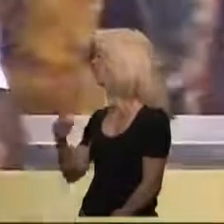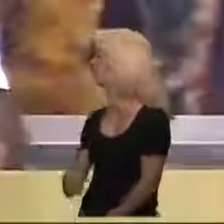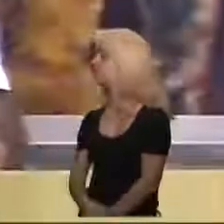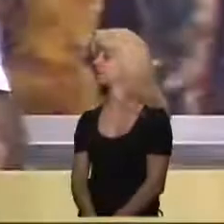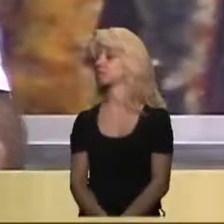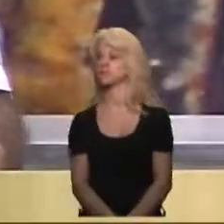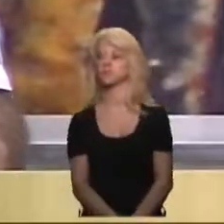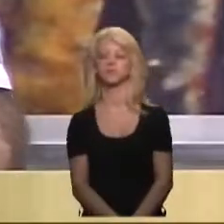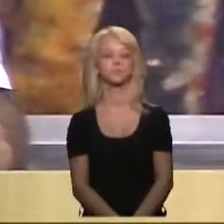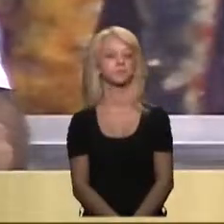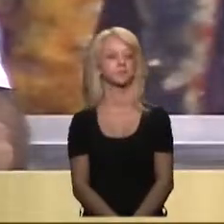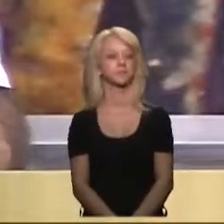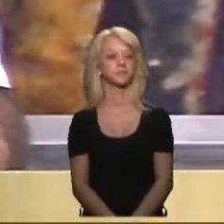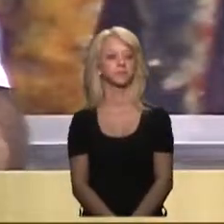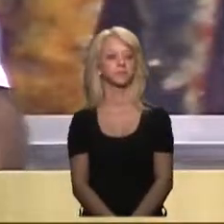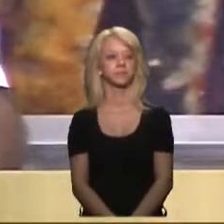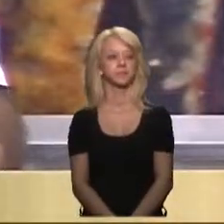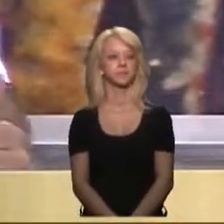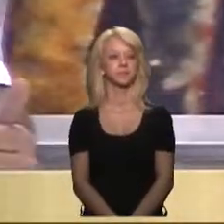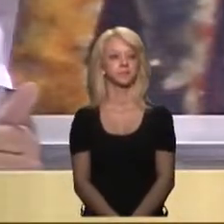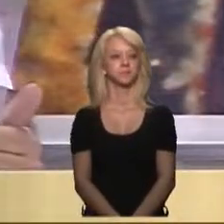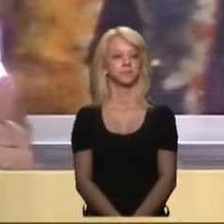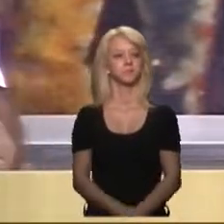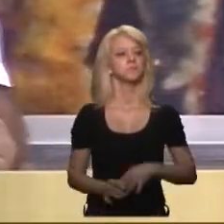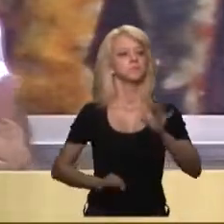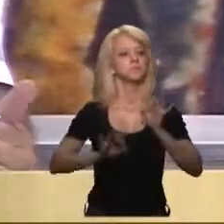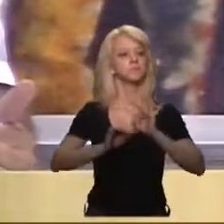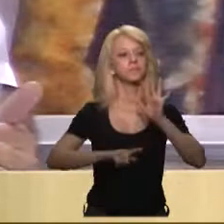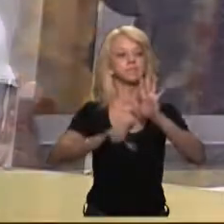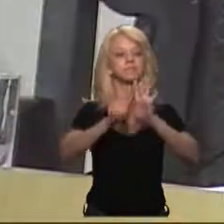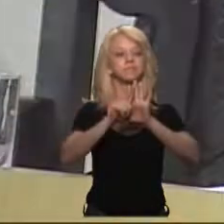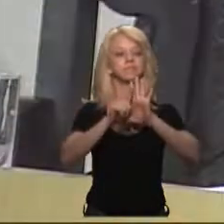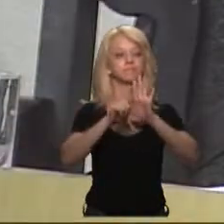segunda discussão. Projeto de lei ordinário 63/2014.